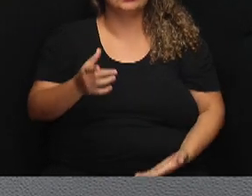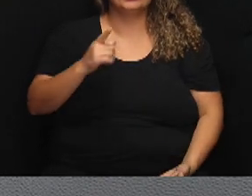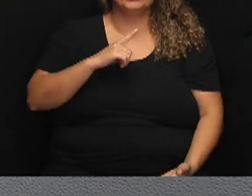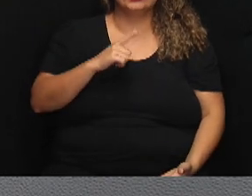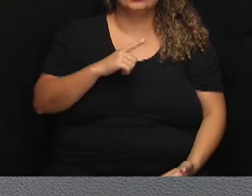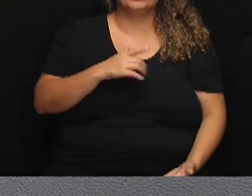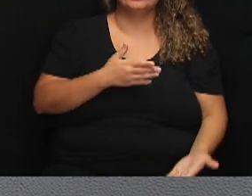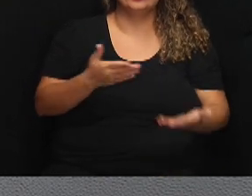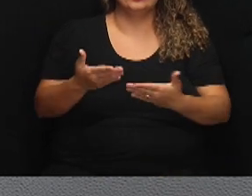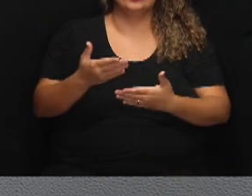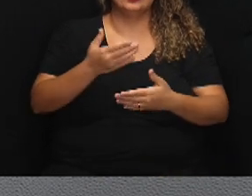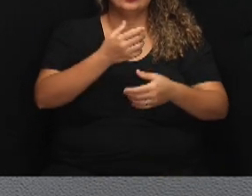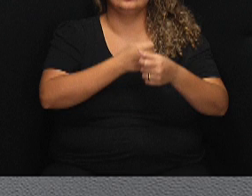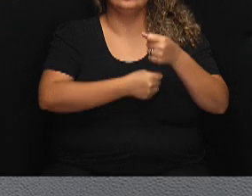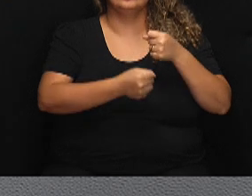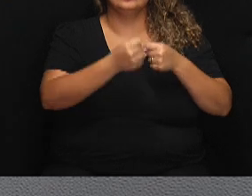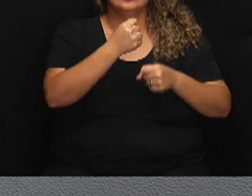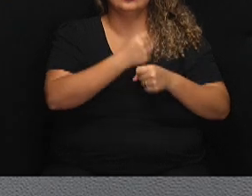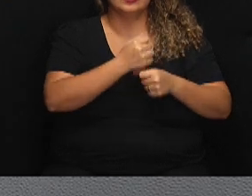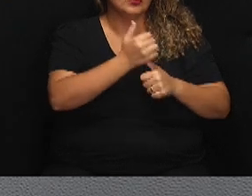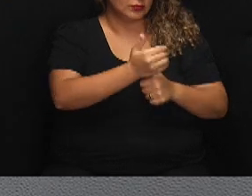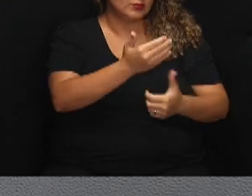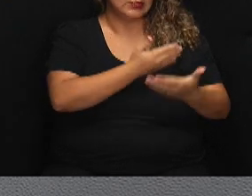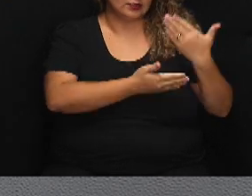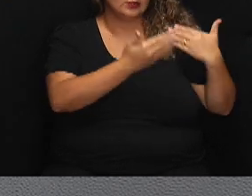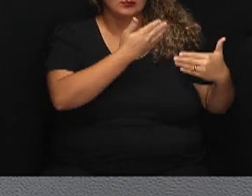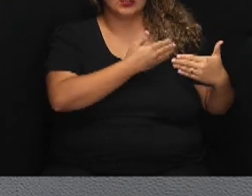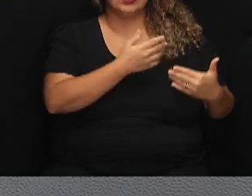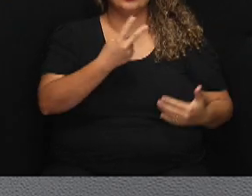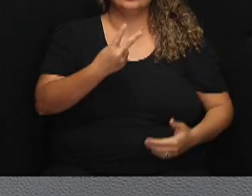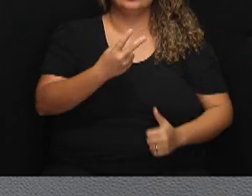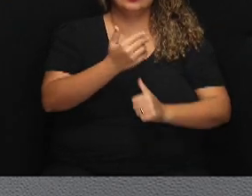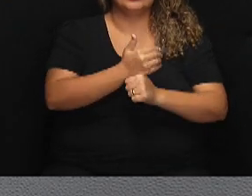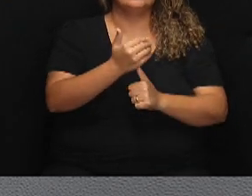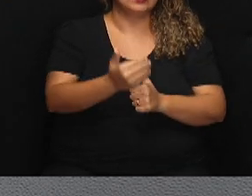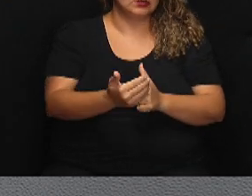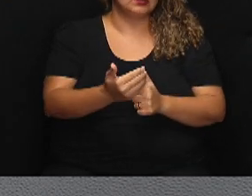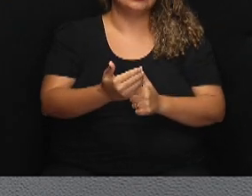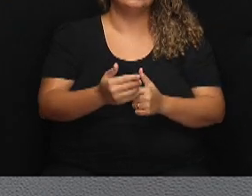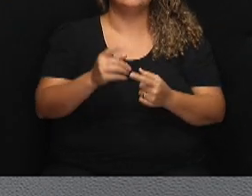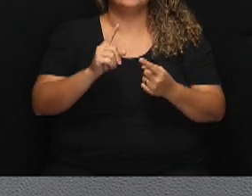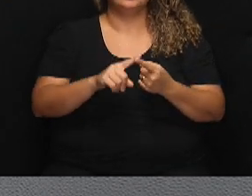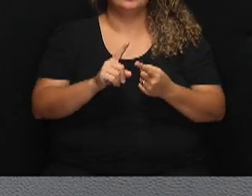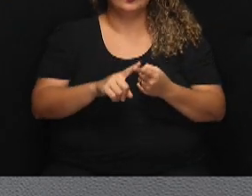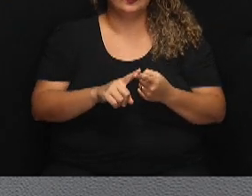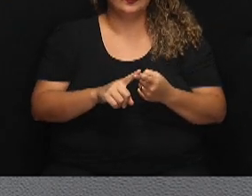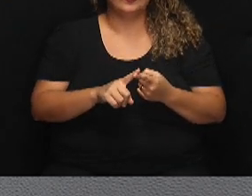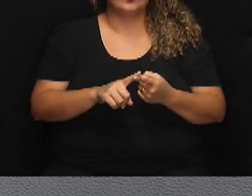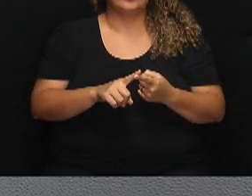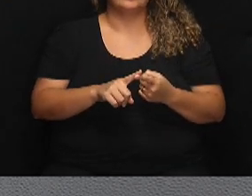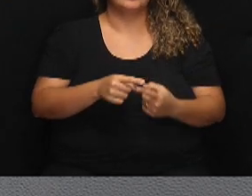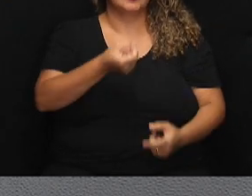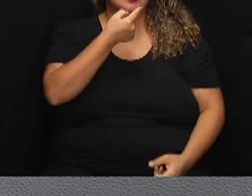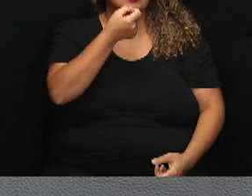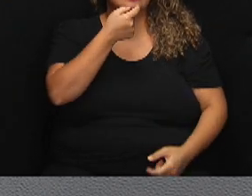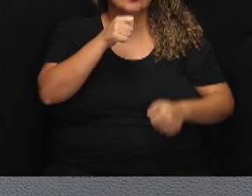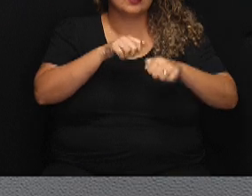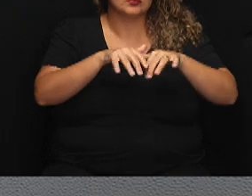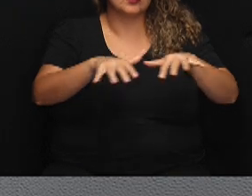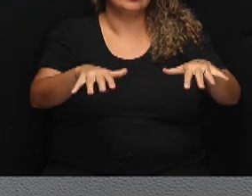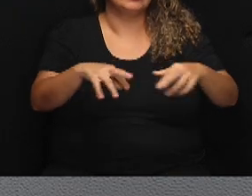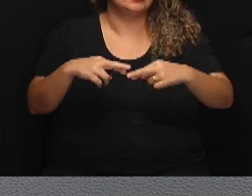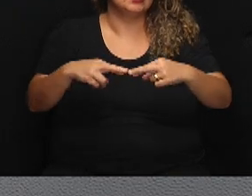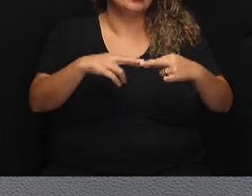apresentamos no mandato passado 2 mandatos, né? Um que é a distribuição de medicamentos na rede